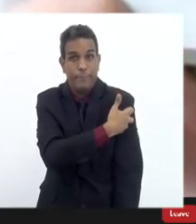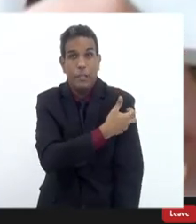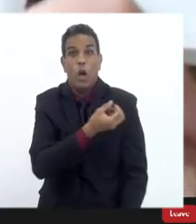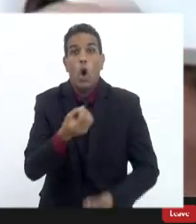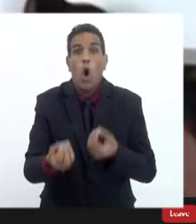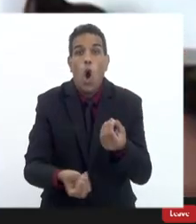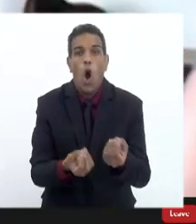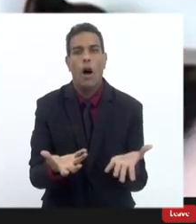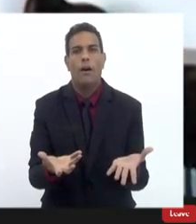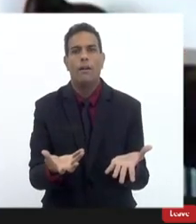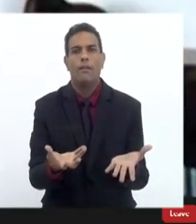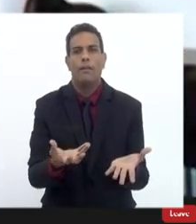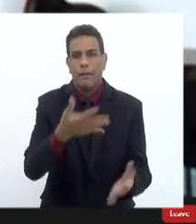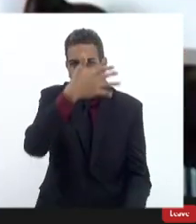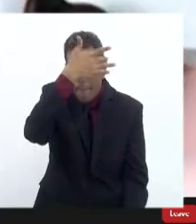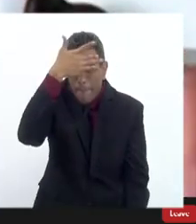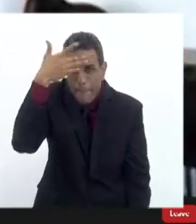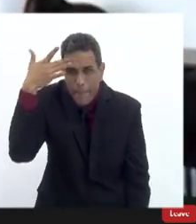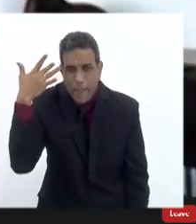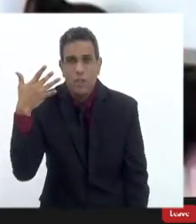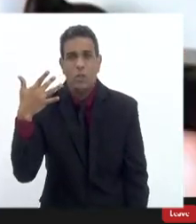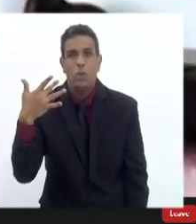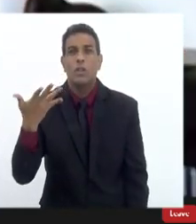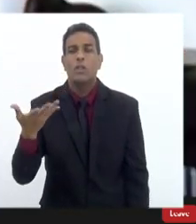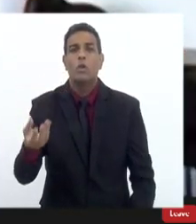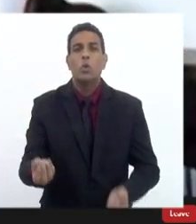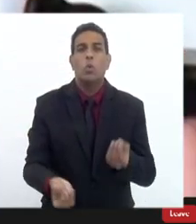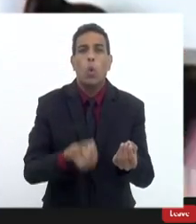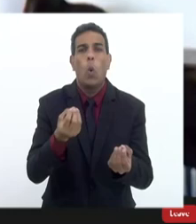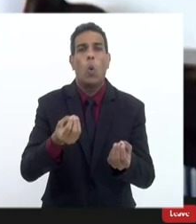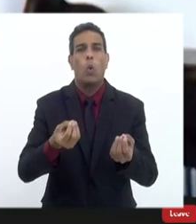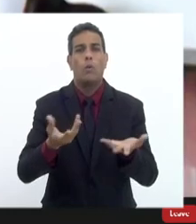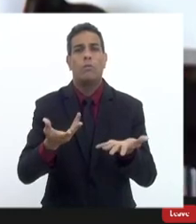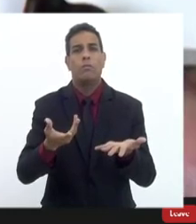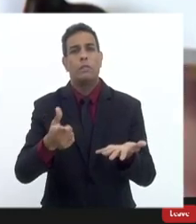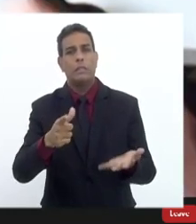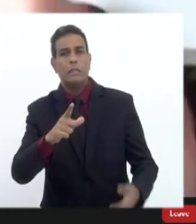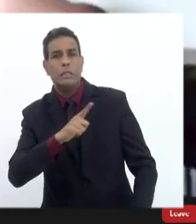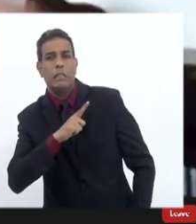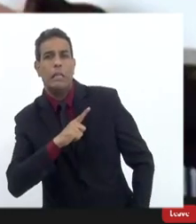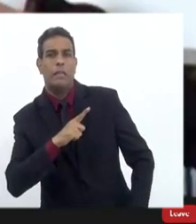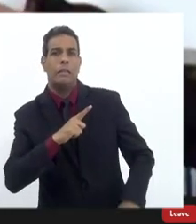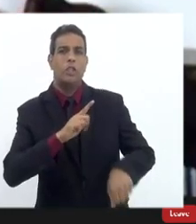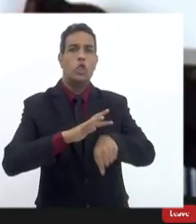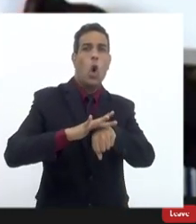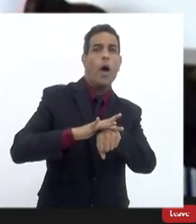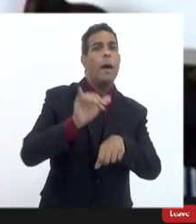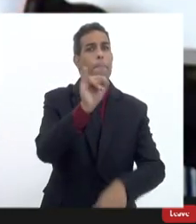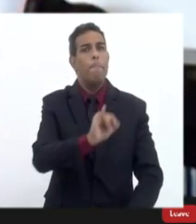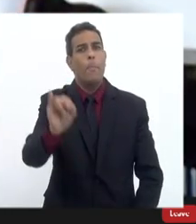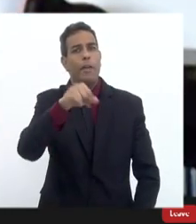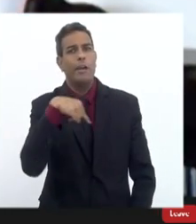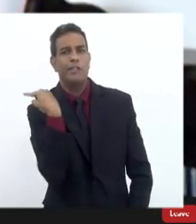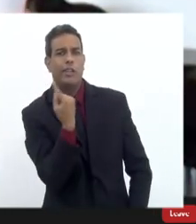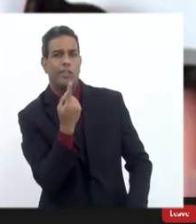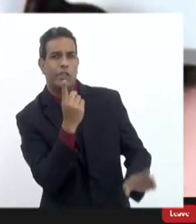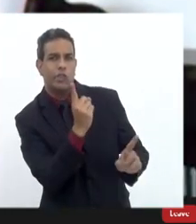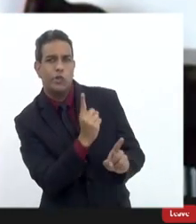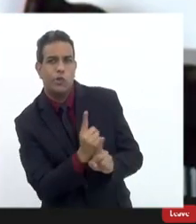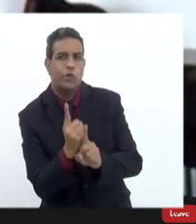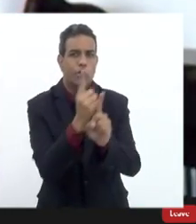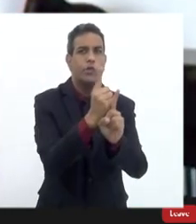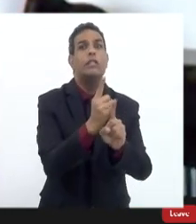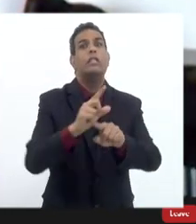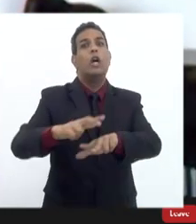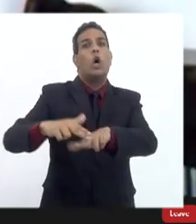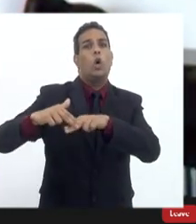essa questão das pessoas com imunidade com comorbidades, continua sendo muito importante e continua sendo respaldada em